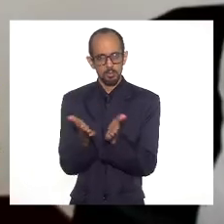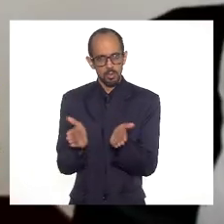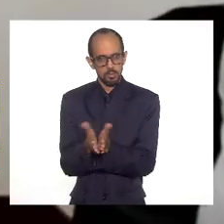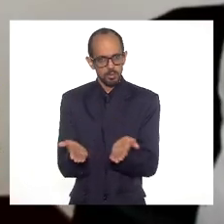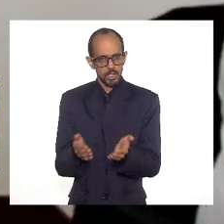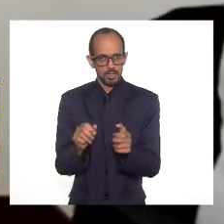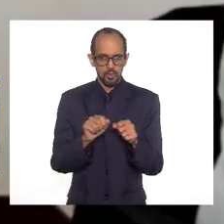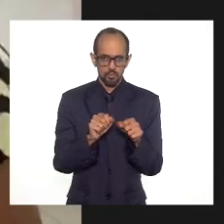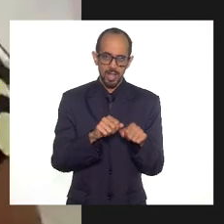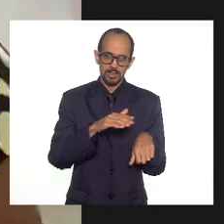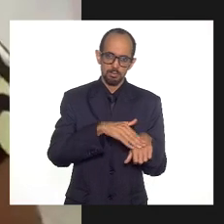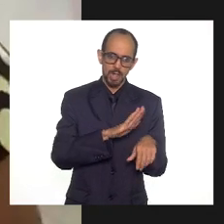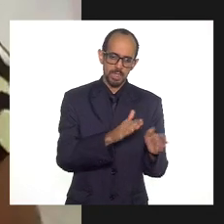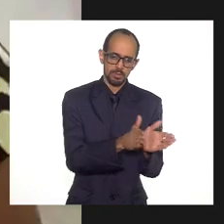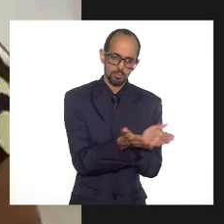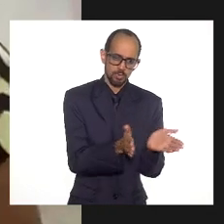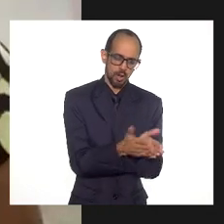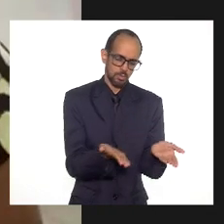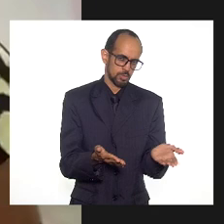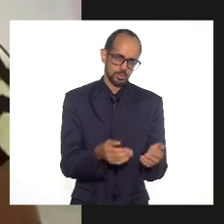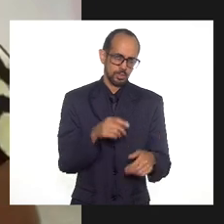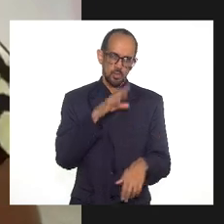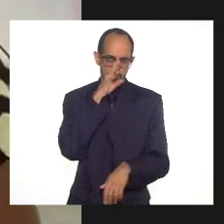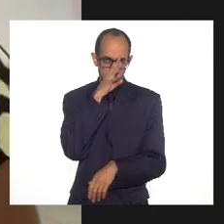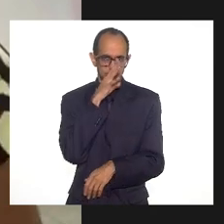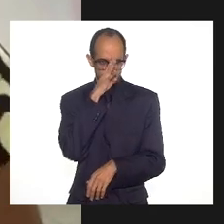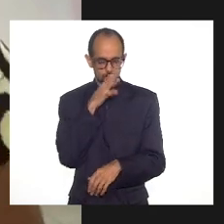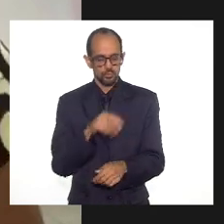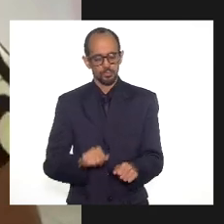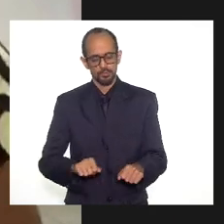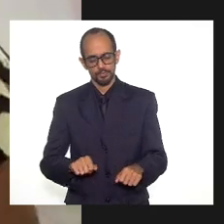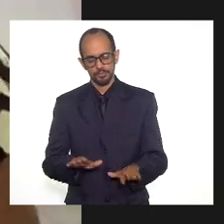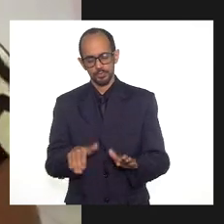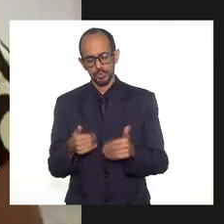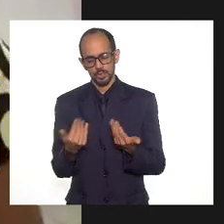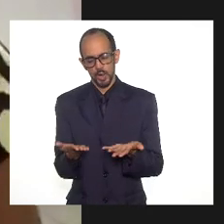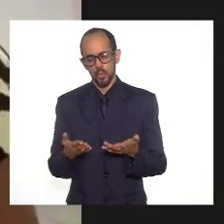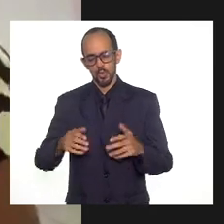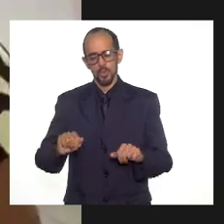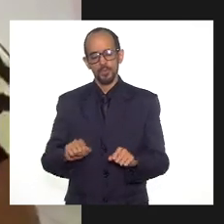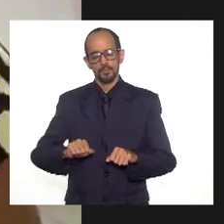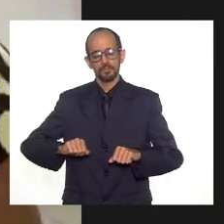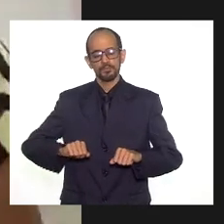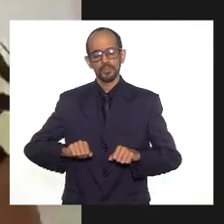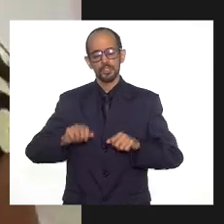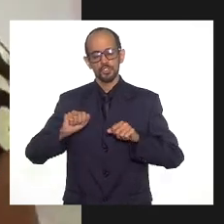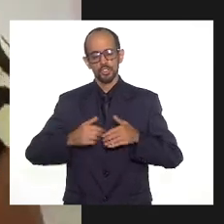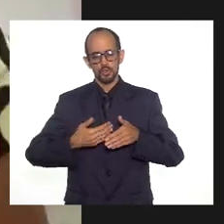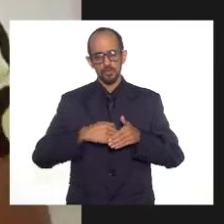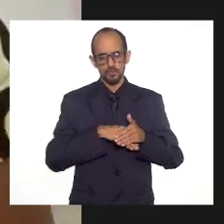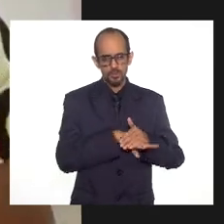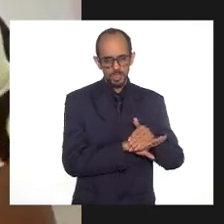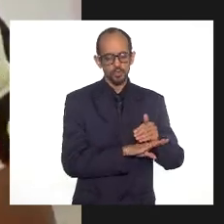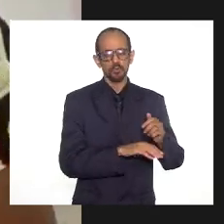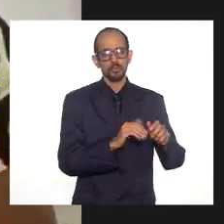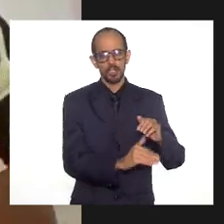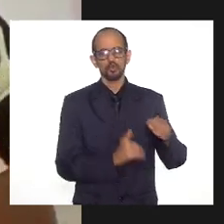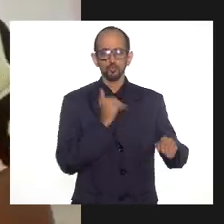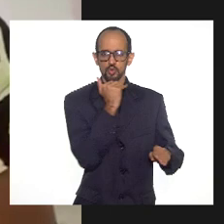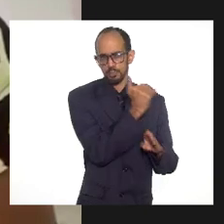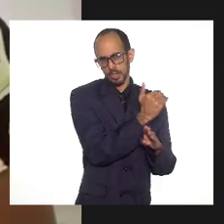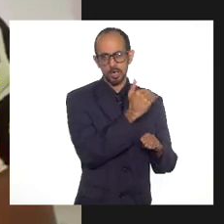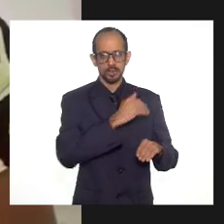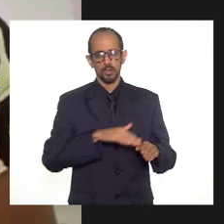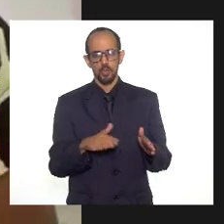faz qualquer sentido. Então, que a gente possa colocar os fundos para a superação das desigualdades, para a superação